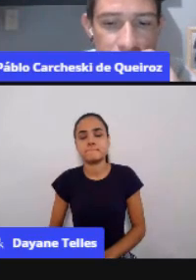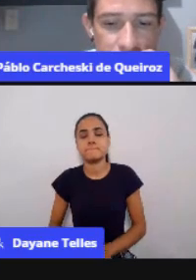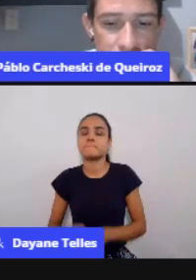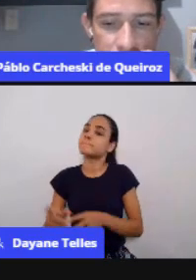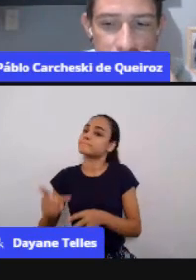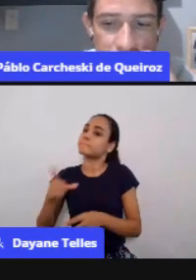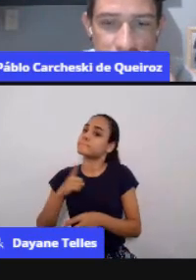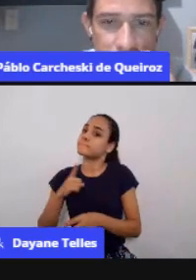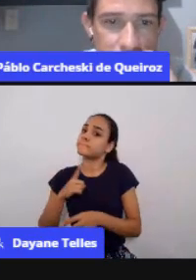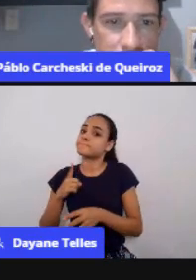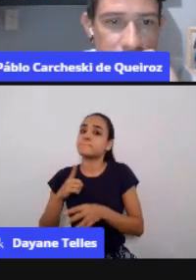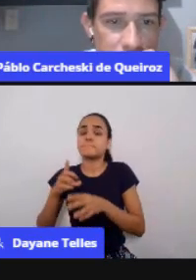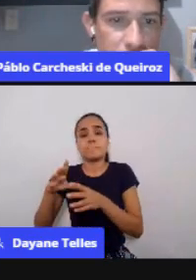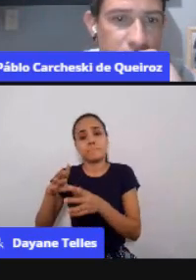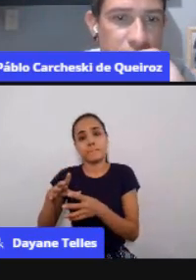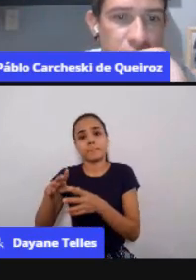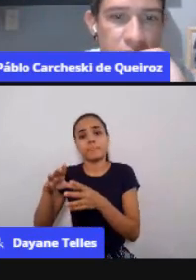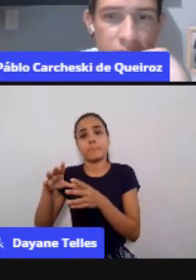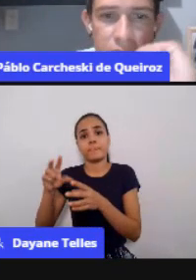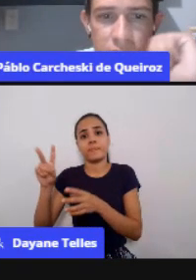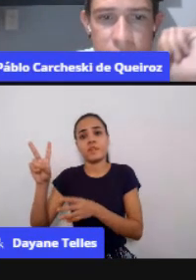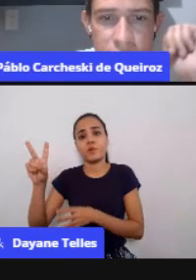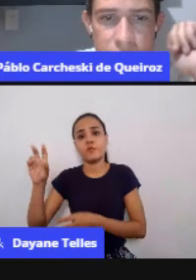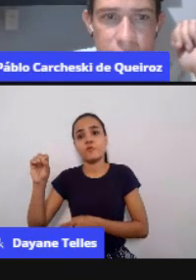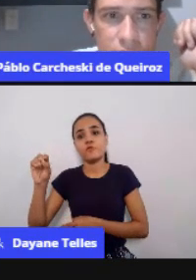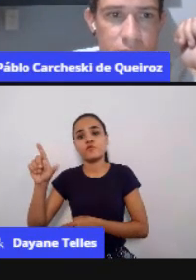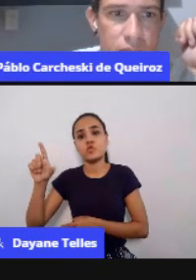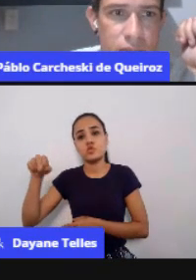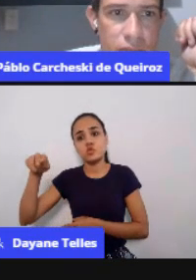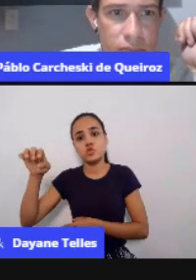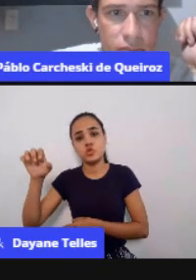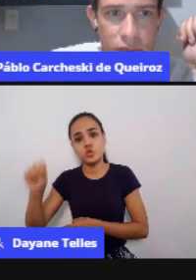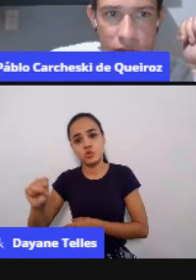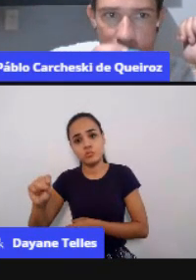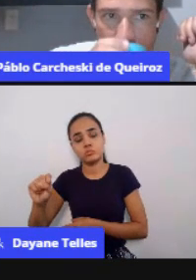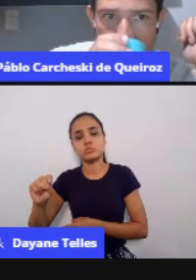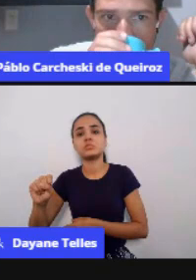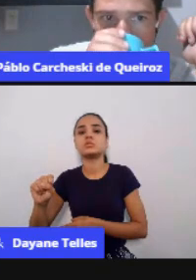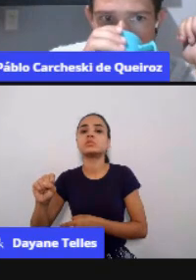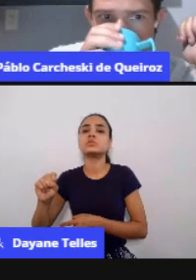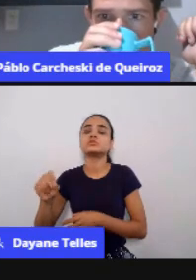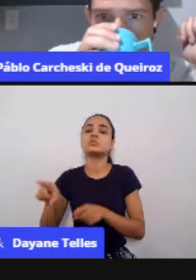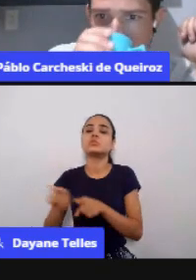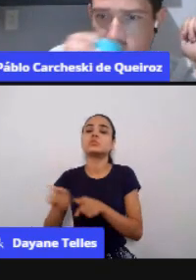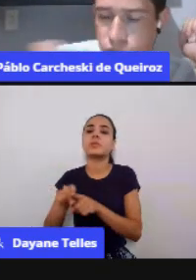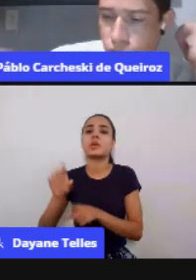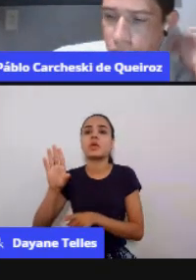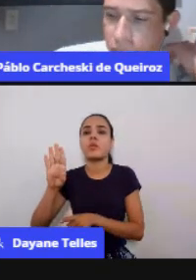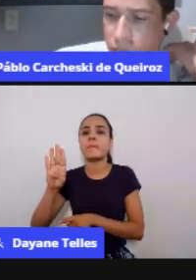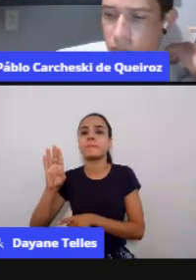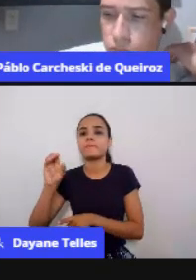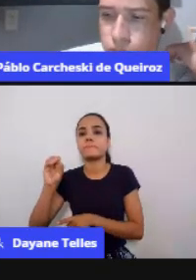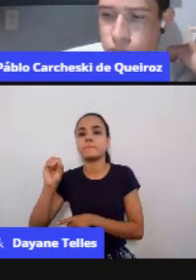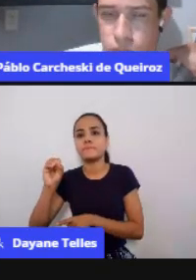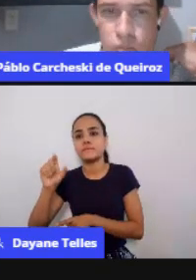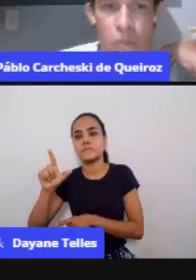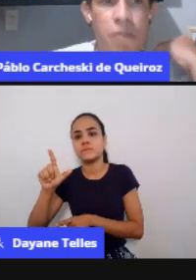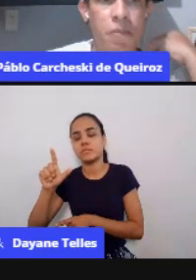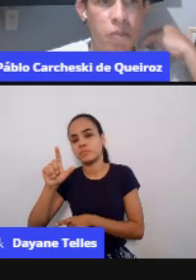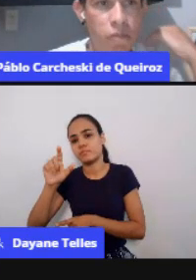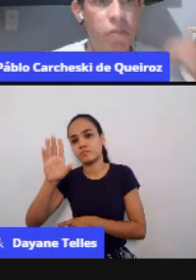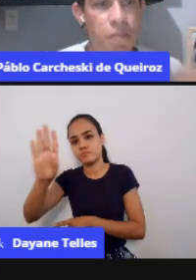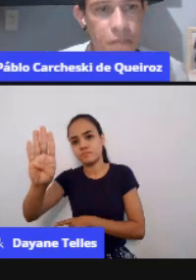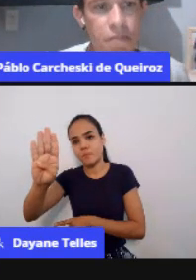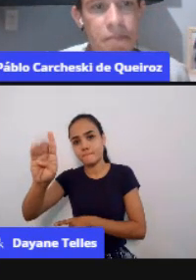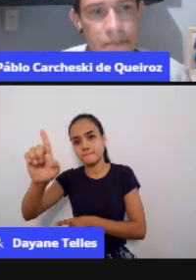ou ao volume de blocos retangulares, nós temos uma atividade que estará presente no caderno base 3 do 7º